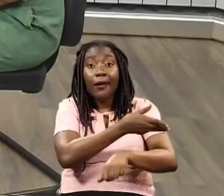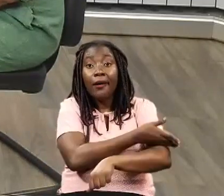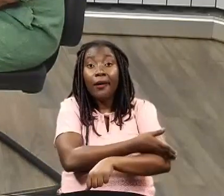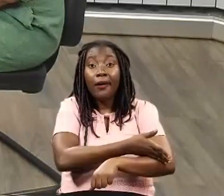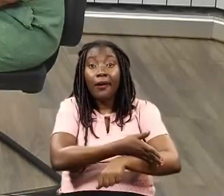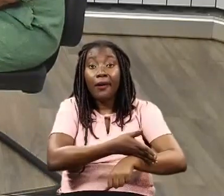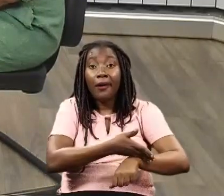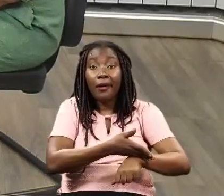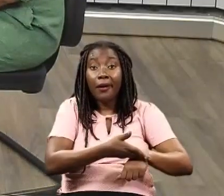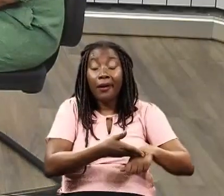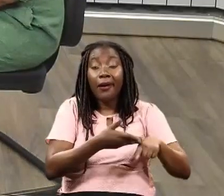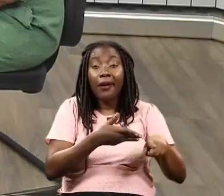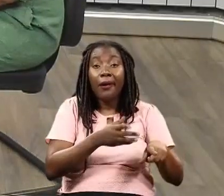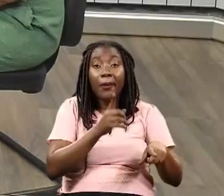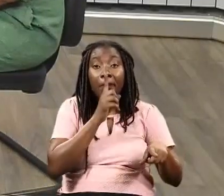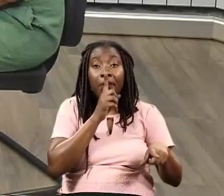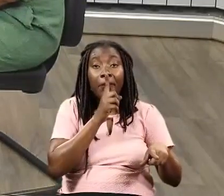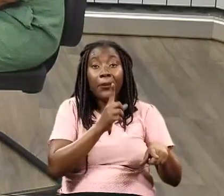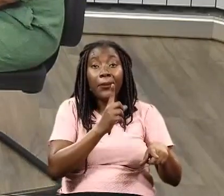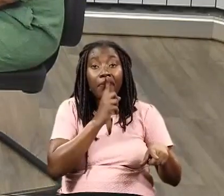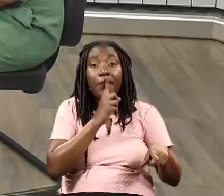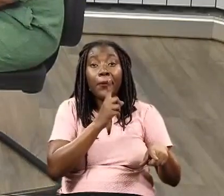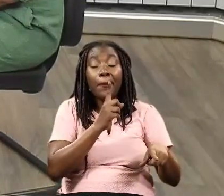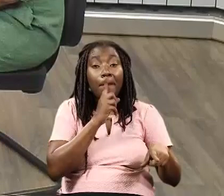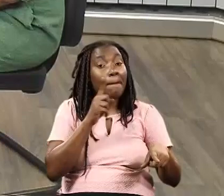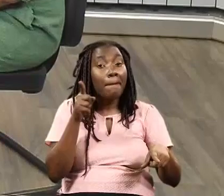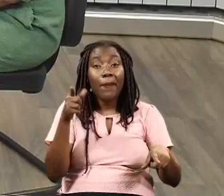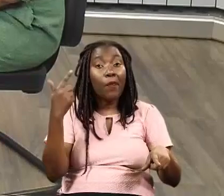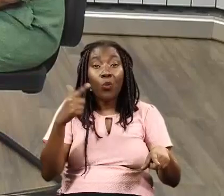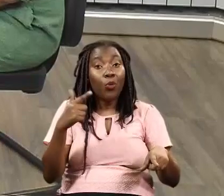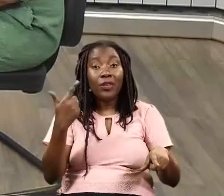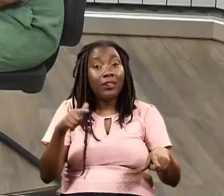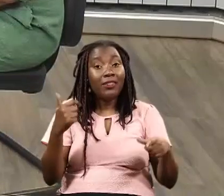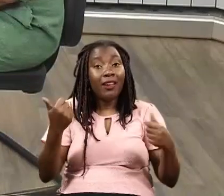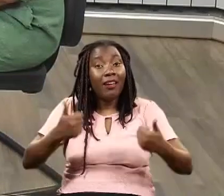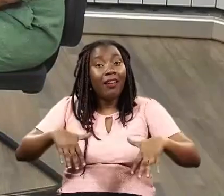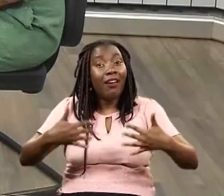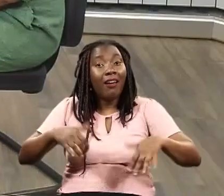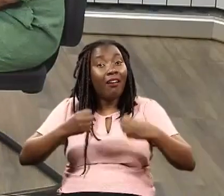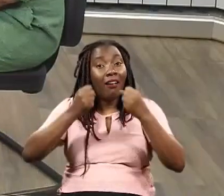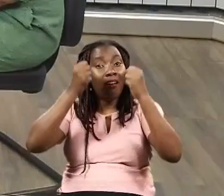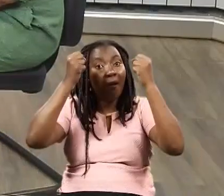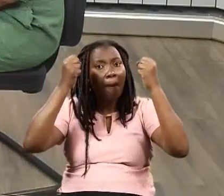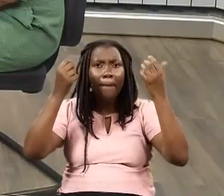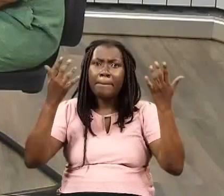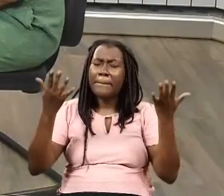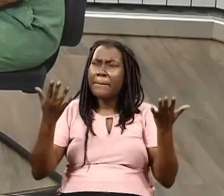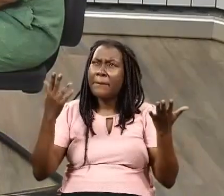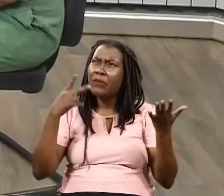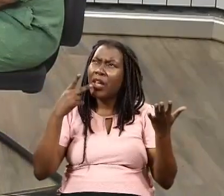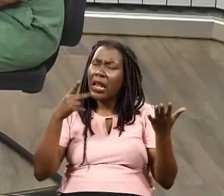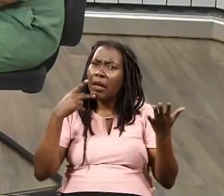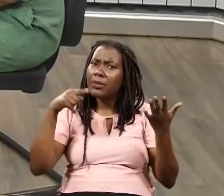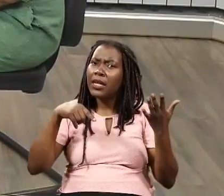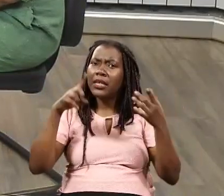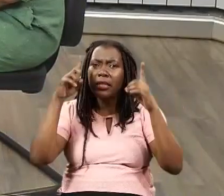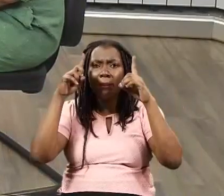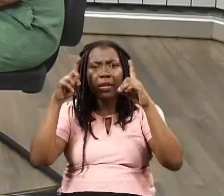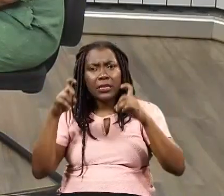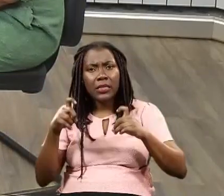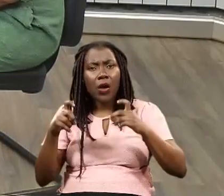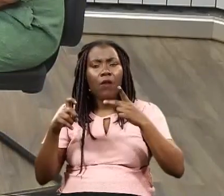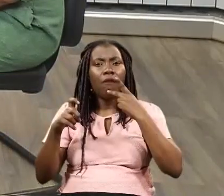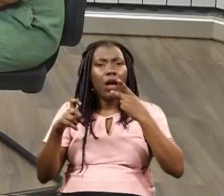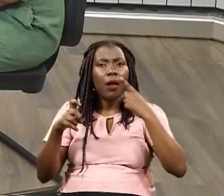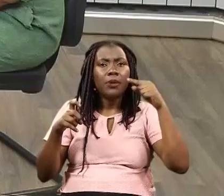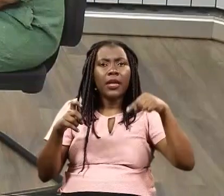no silencioso, para que ela não tivesse crises de pânico. Então, nós falamos aqui da depressão, nós falamos